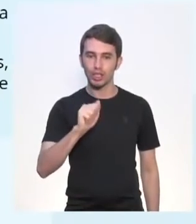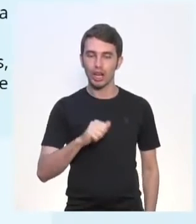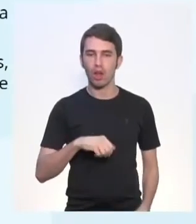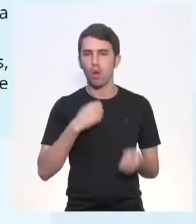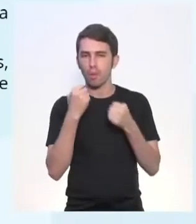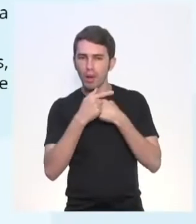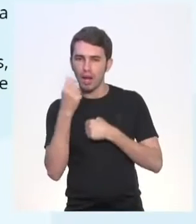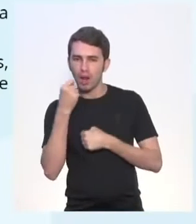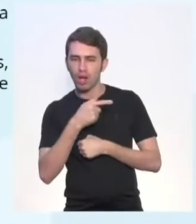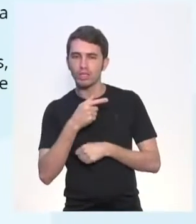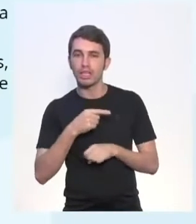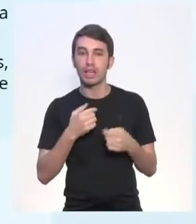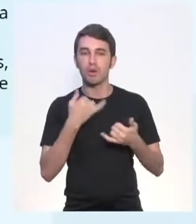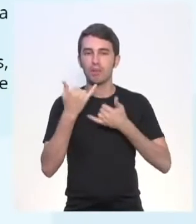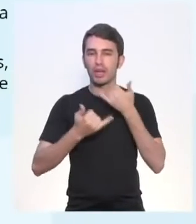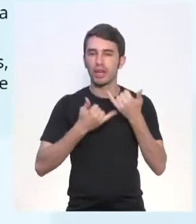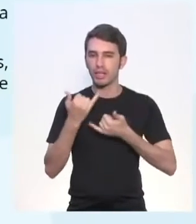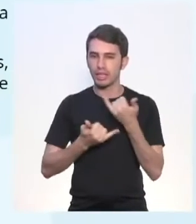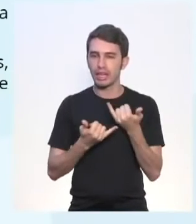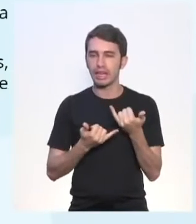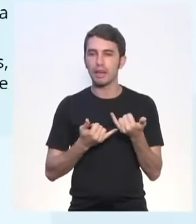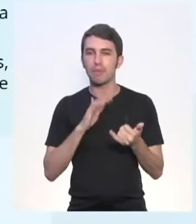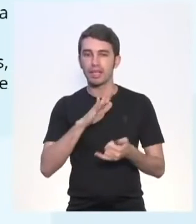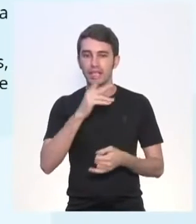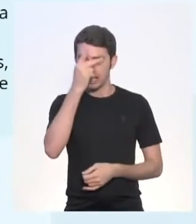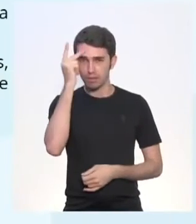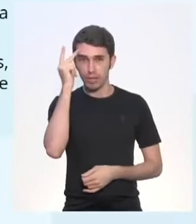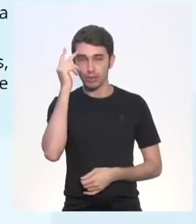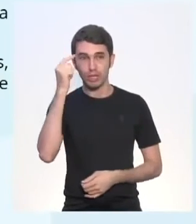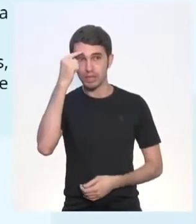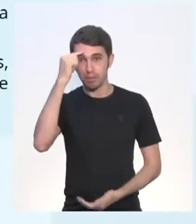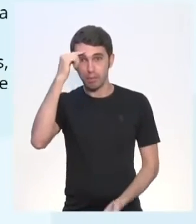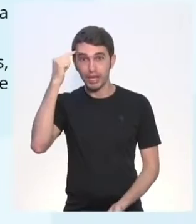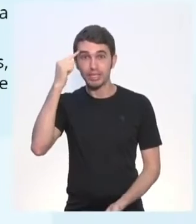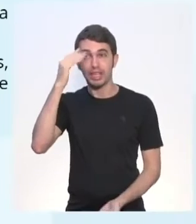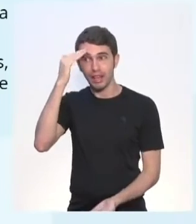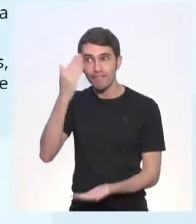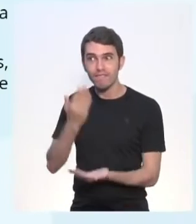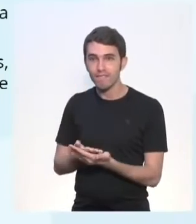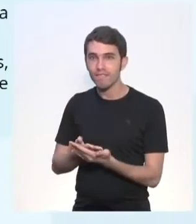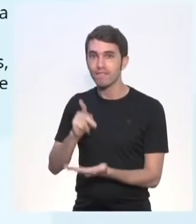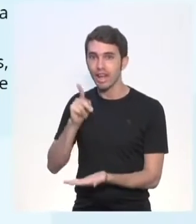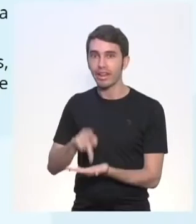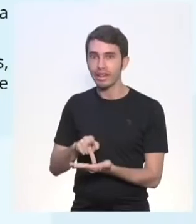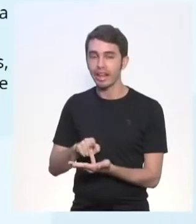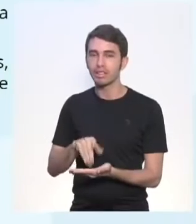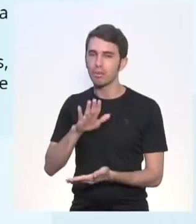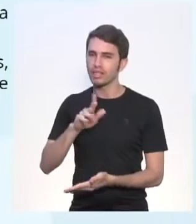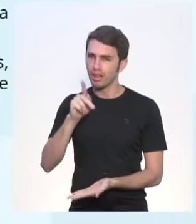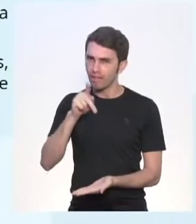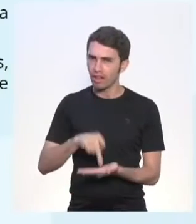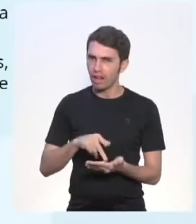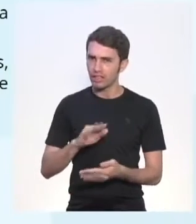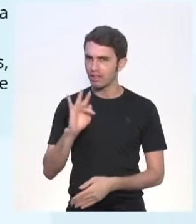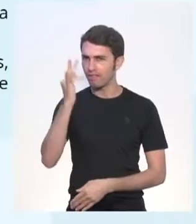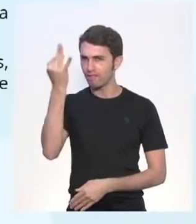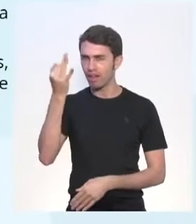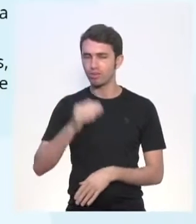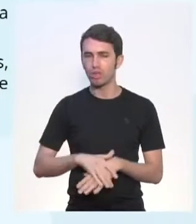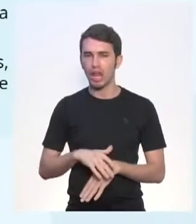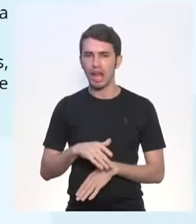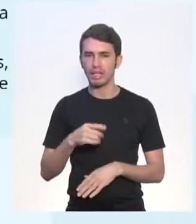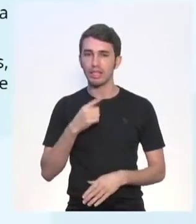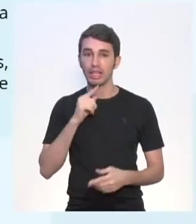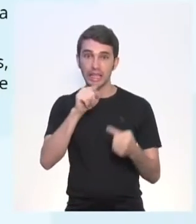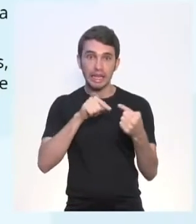faz, mas por não haver uma interpretação correta, as pessoas levam como notícia verdadeira, o que na verdade é falso. Sem intenção de causar mal,